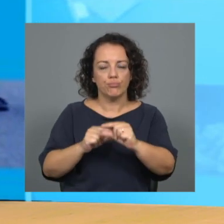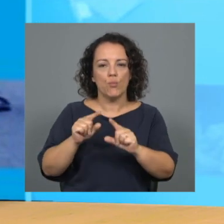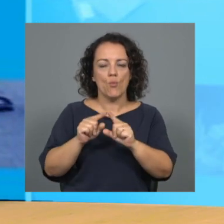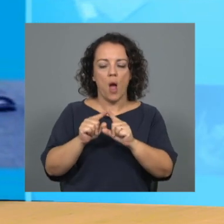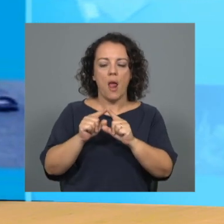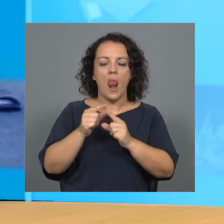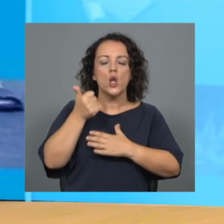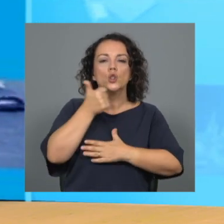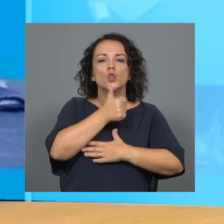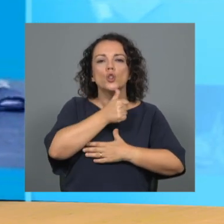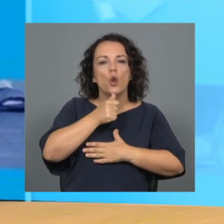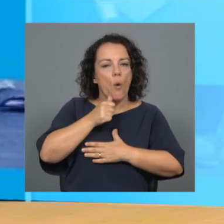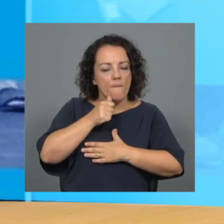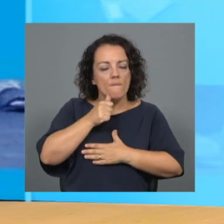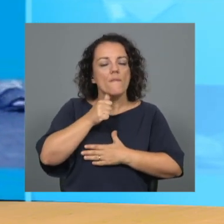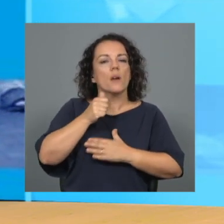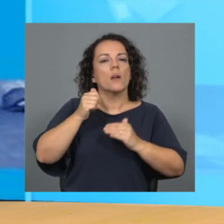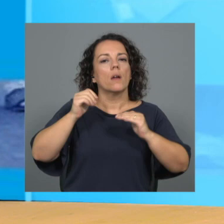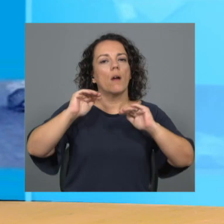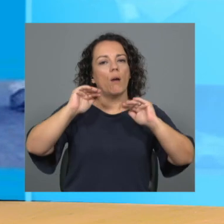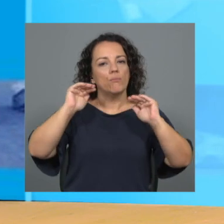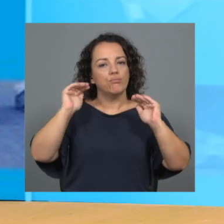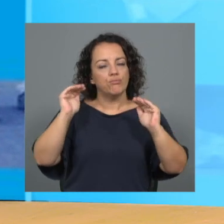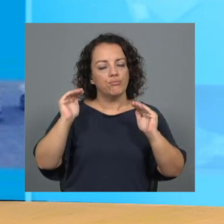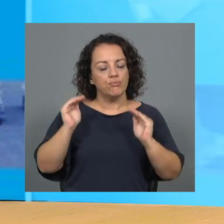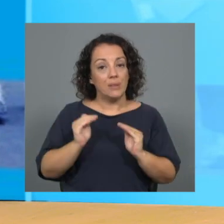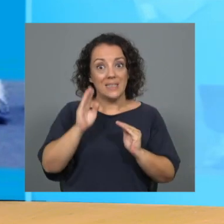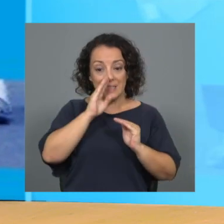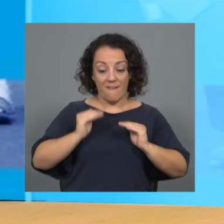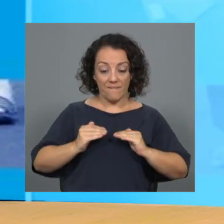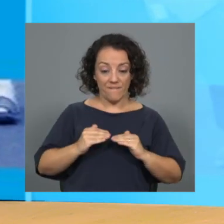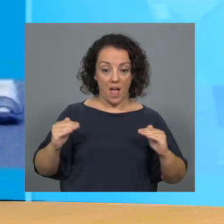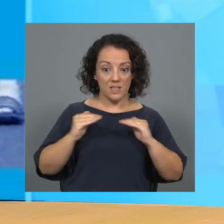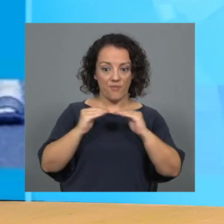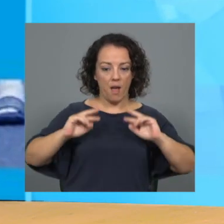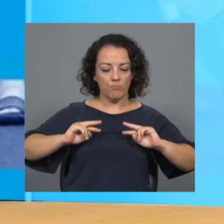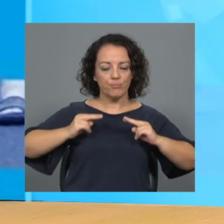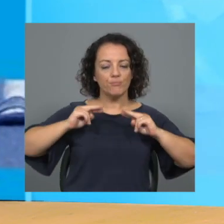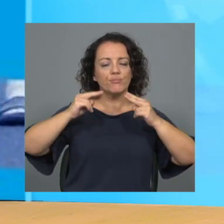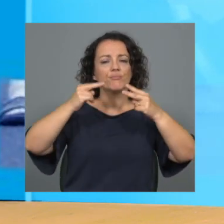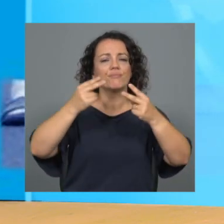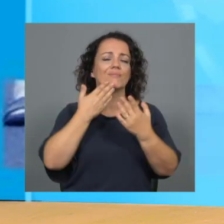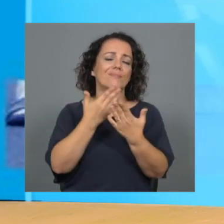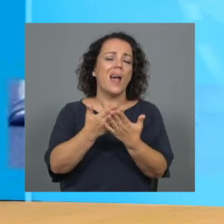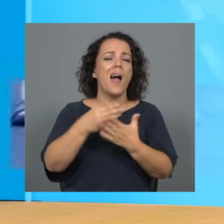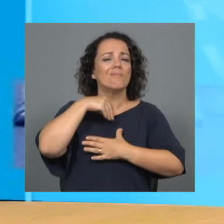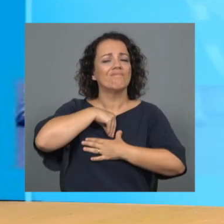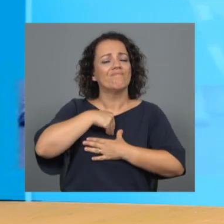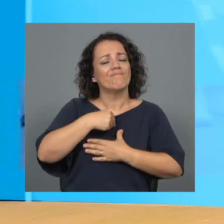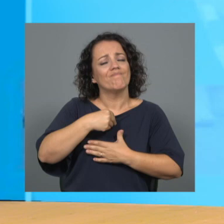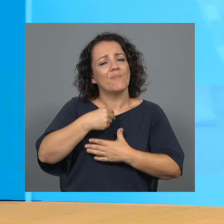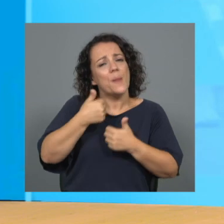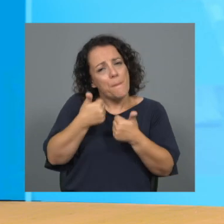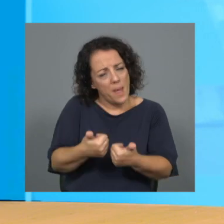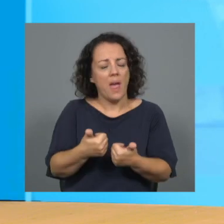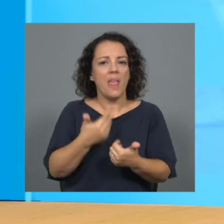pessoa, de sofrimento na vida da pessoa. E se assim for, portanto, a pessoa fica bem, não há consequências para a sua integridade física, mental,